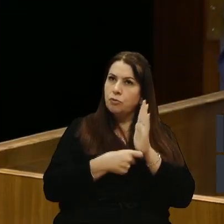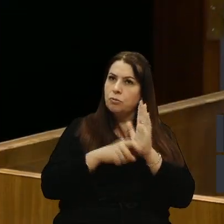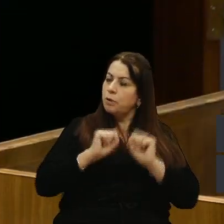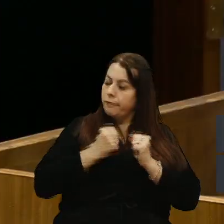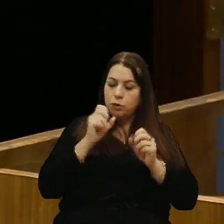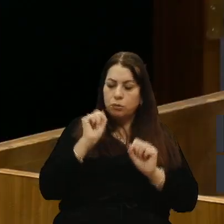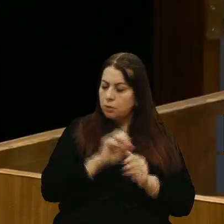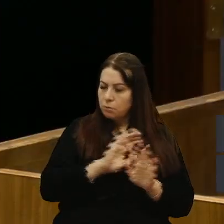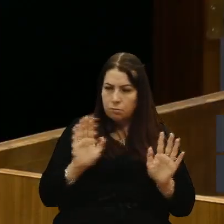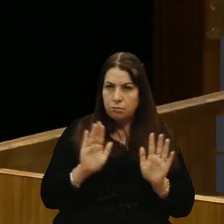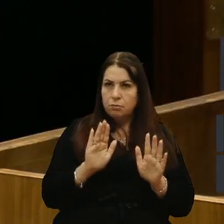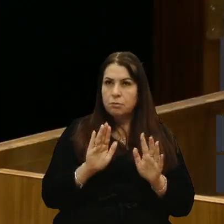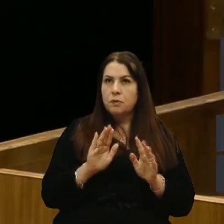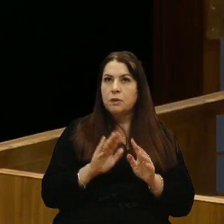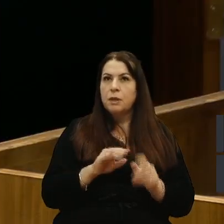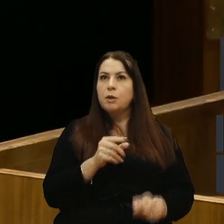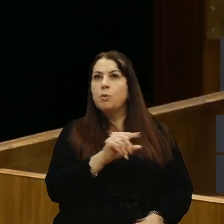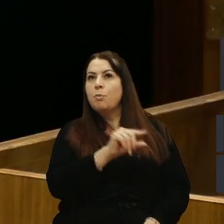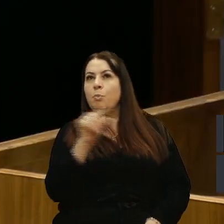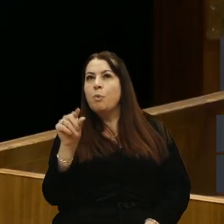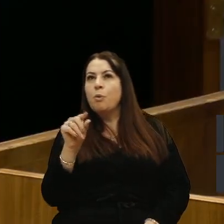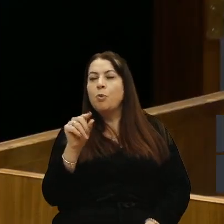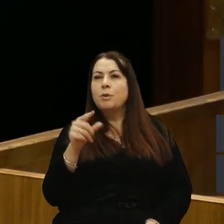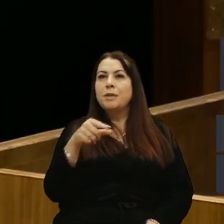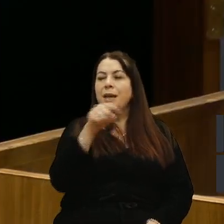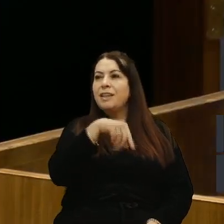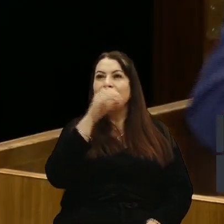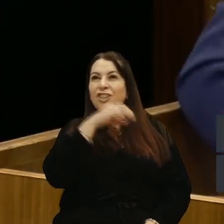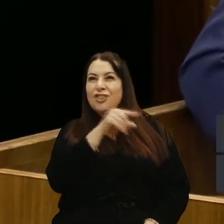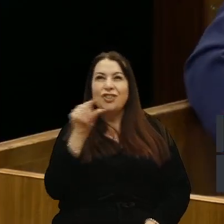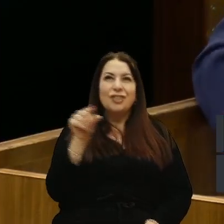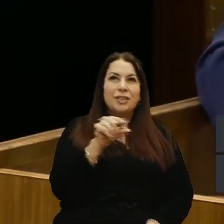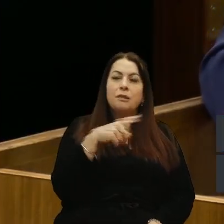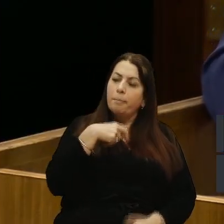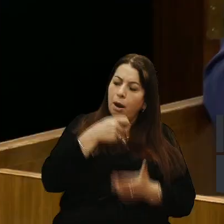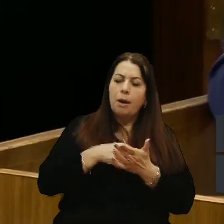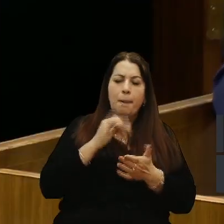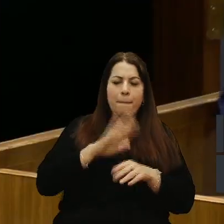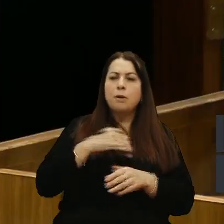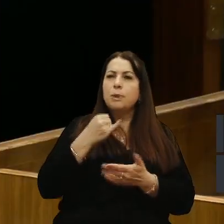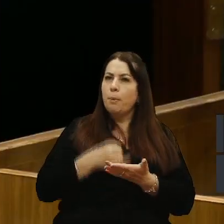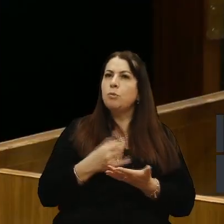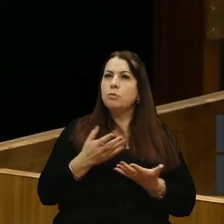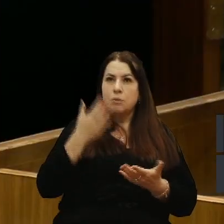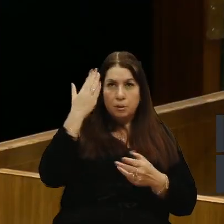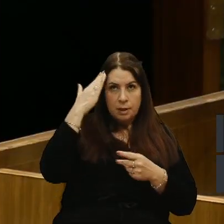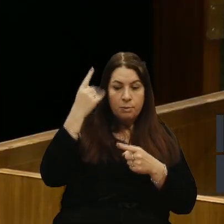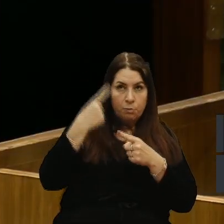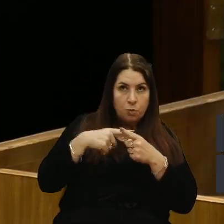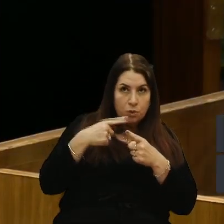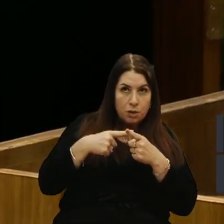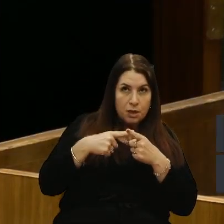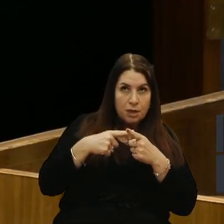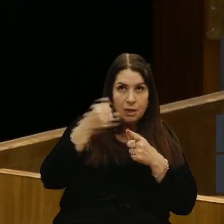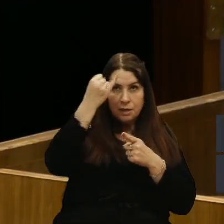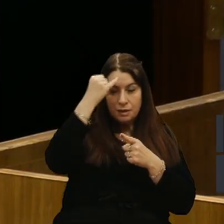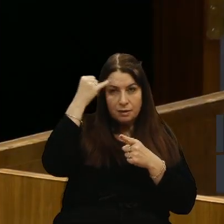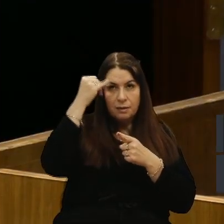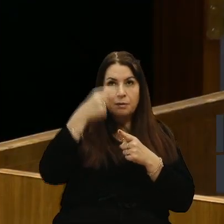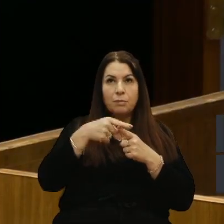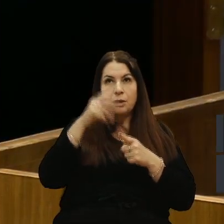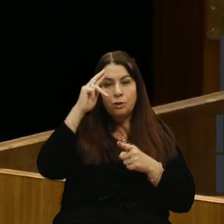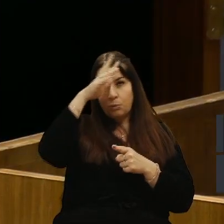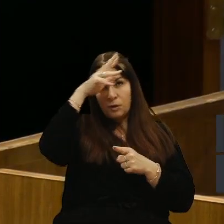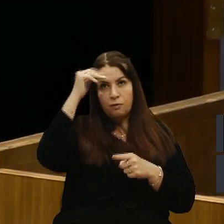sim. Os meia dúzia de super ricos de Caxias têm que pagar mais imposto. Sabe para quê, vereador D'Ambrosio? Para que o